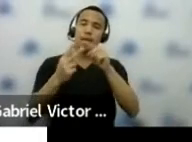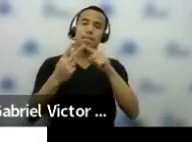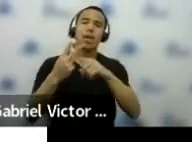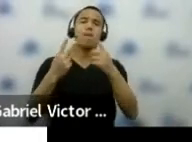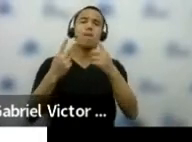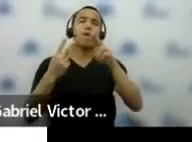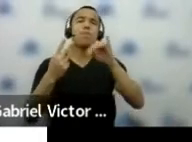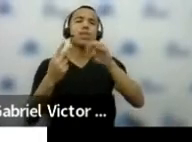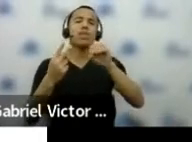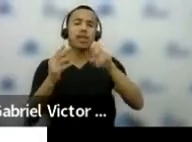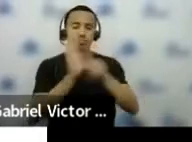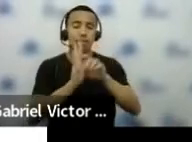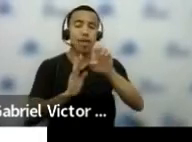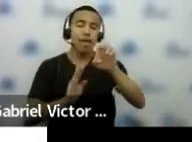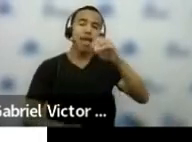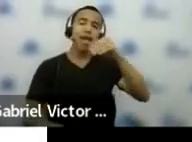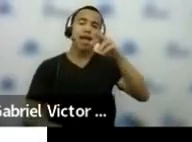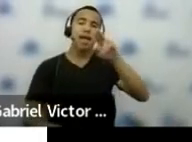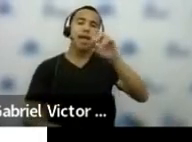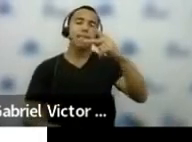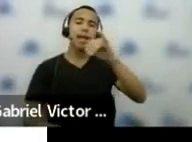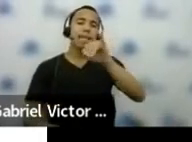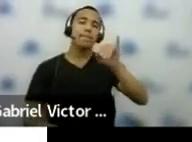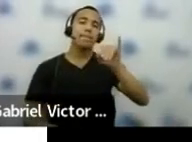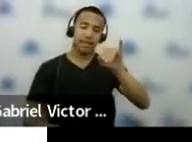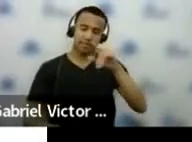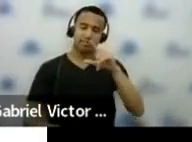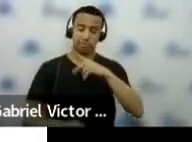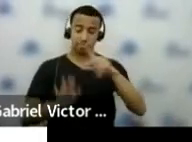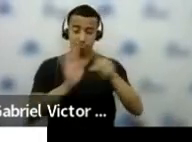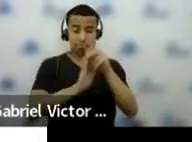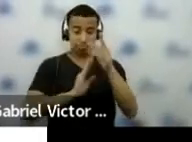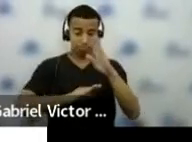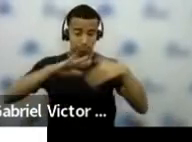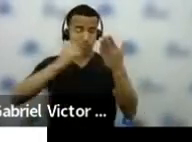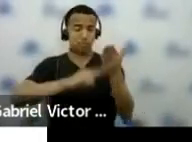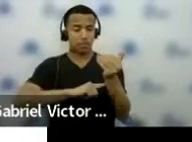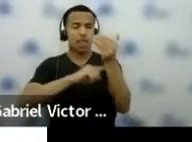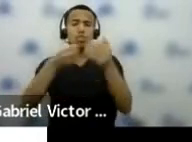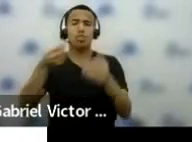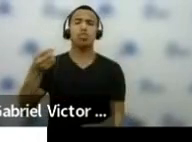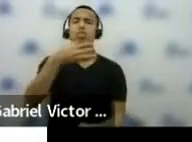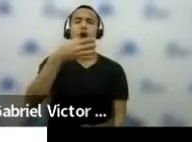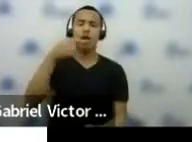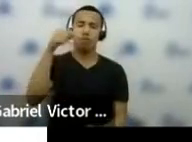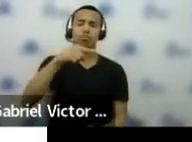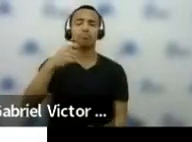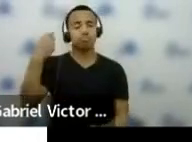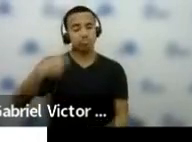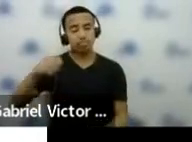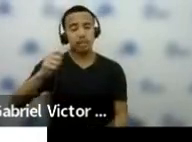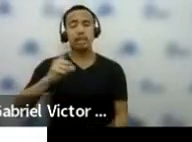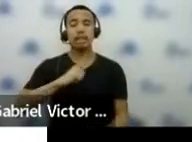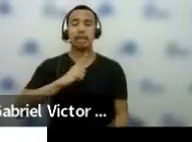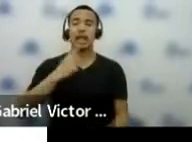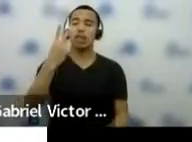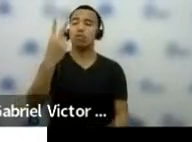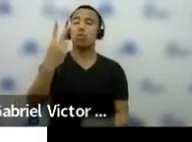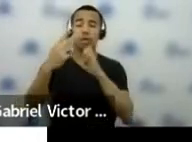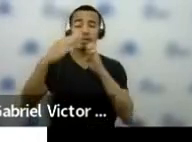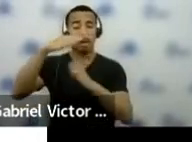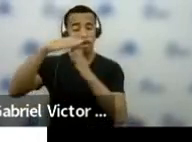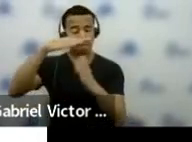essa aliança que é estruturada para desenvolver essa tecnologia, ou essa nova rota mais disruptiva, você tem que ter pelo menos 2